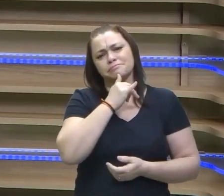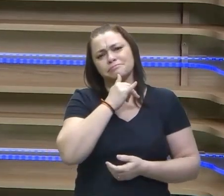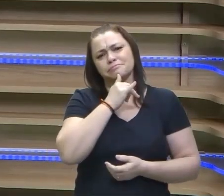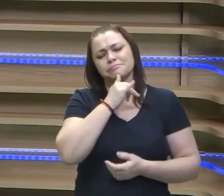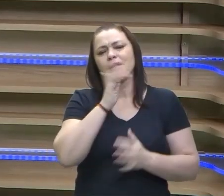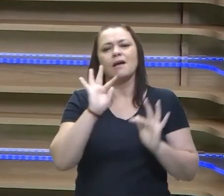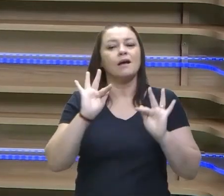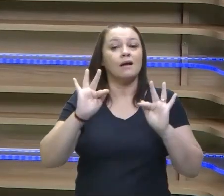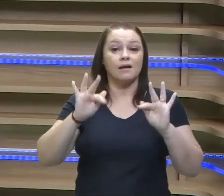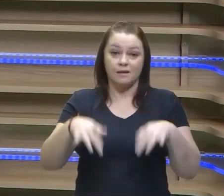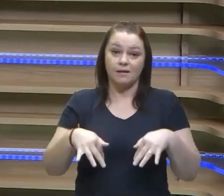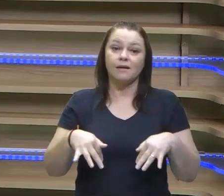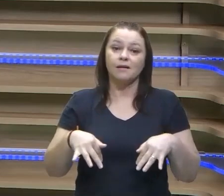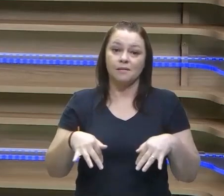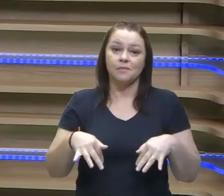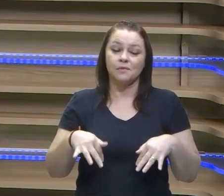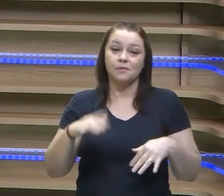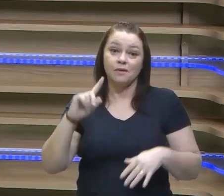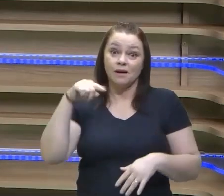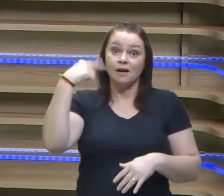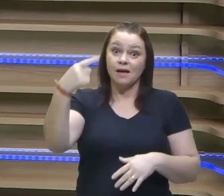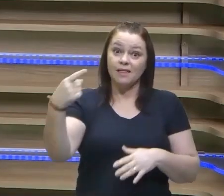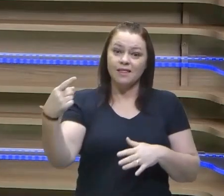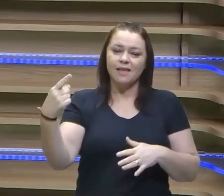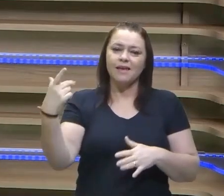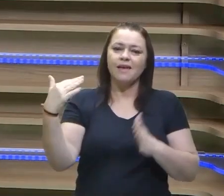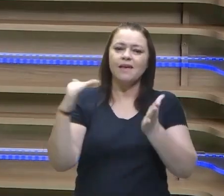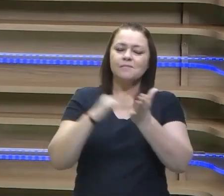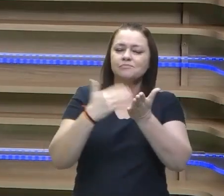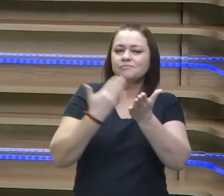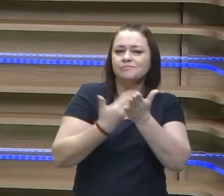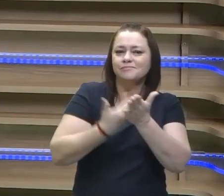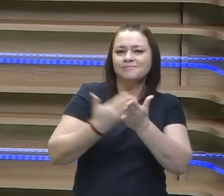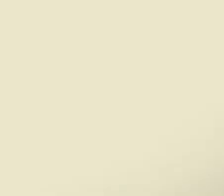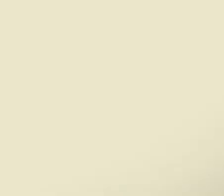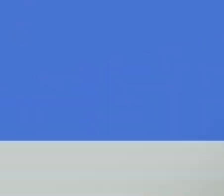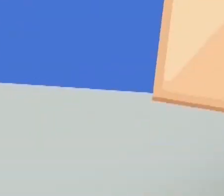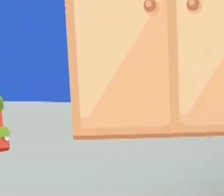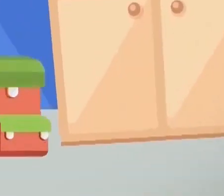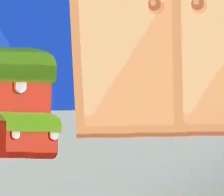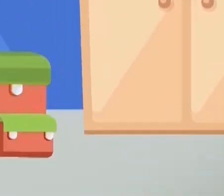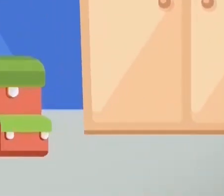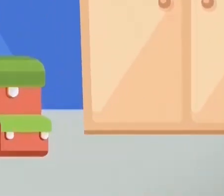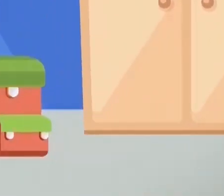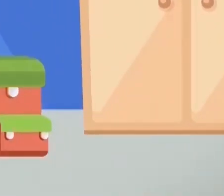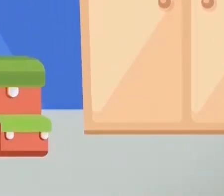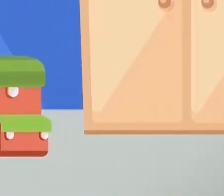que acabou. Até a próxima. Tchau.